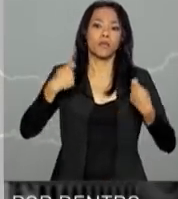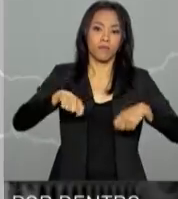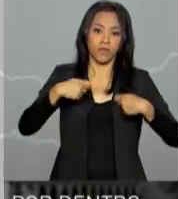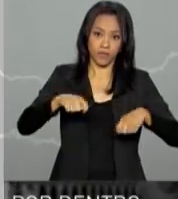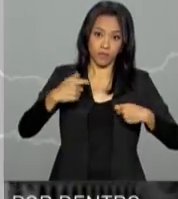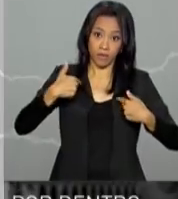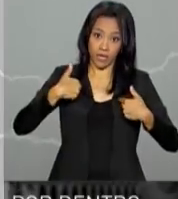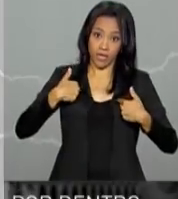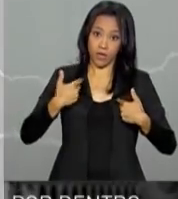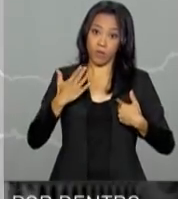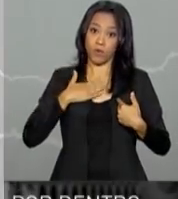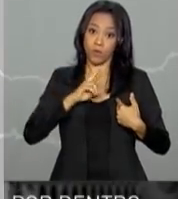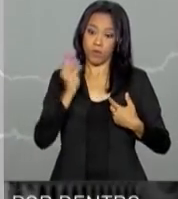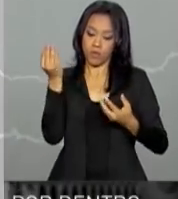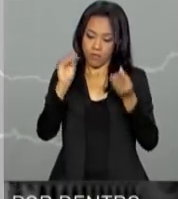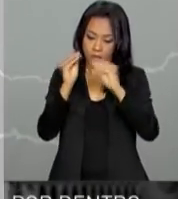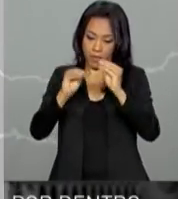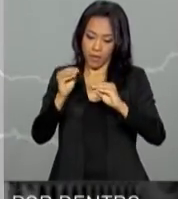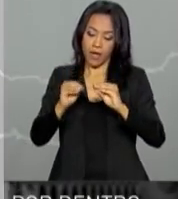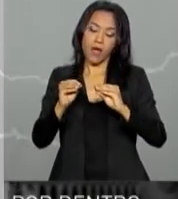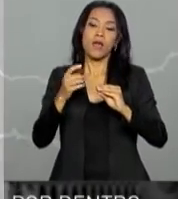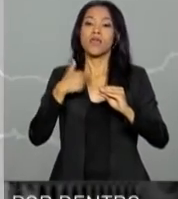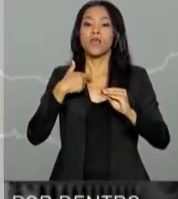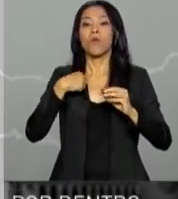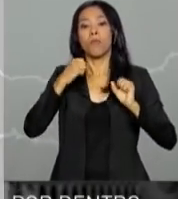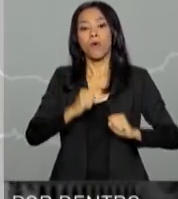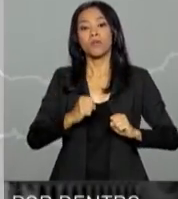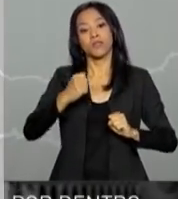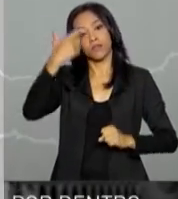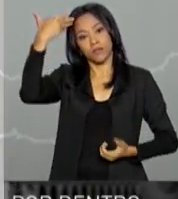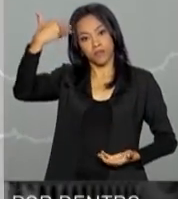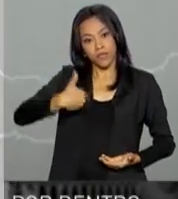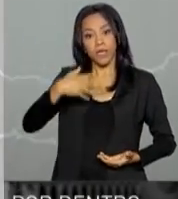cadastrar como procuradora do inss